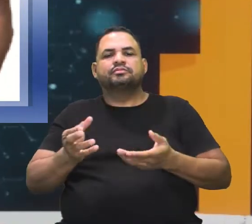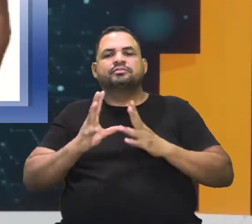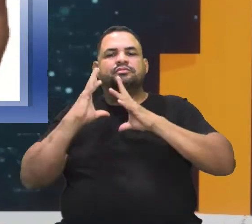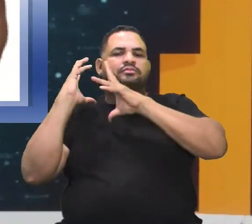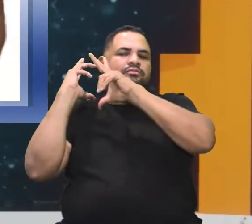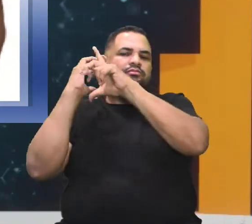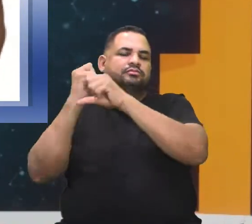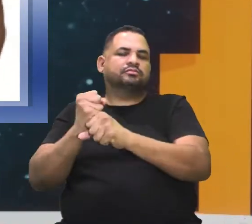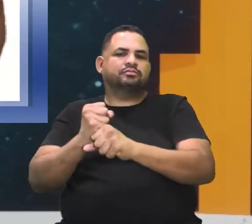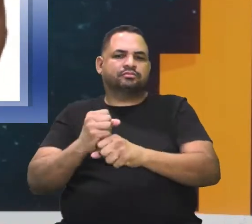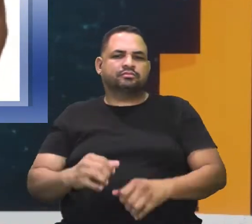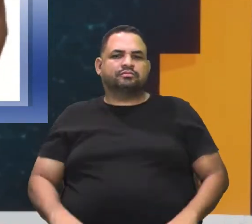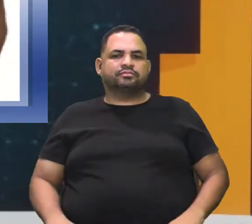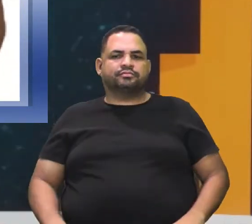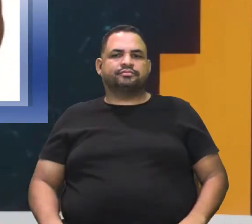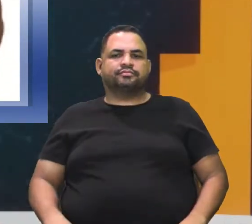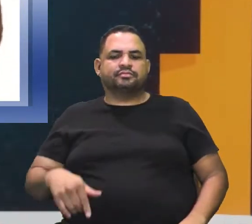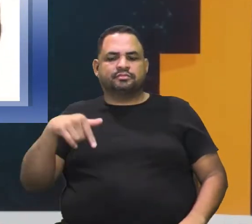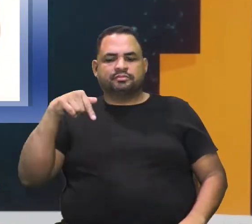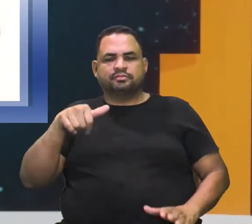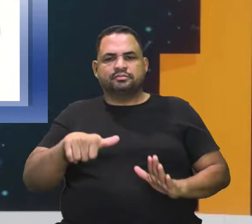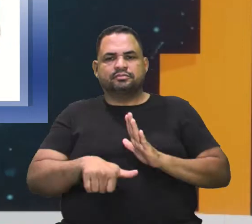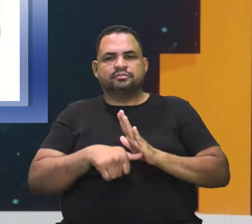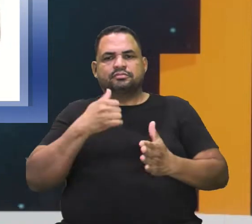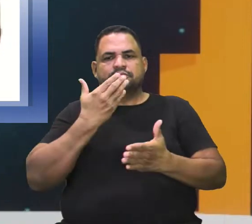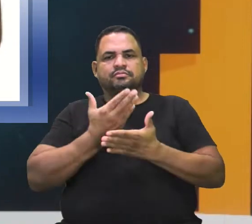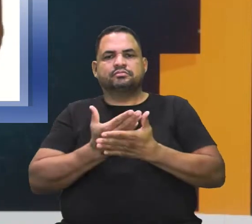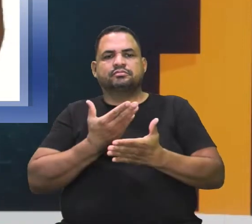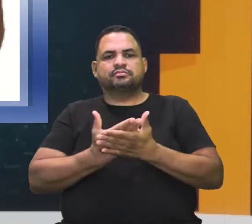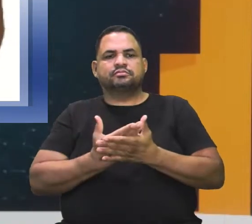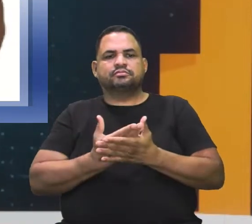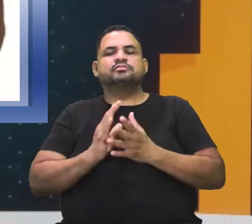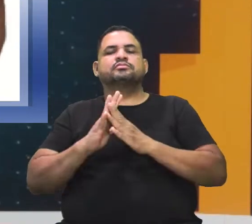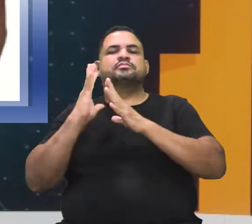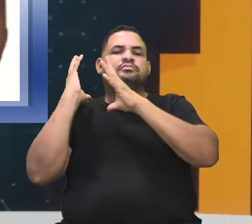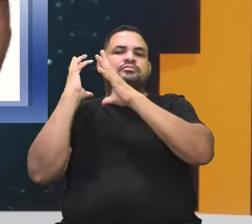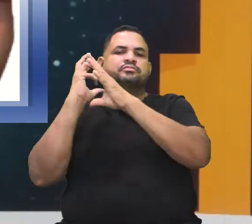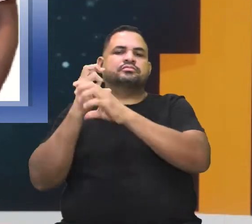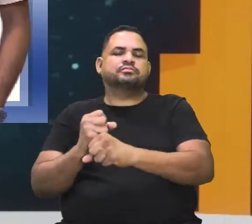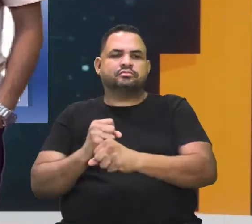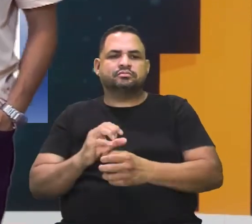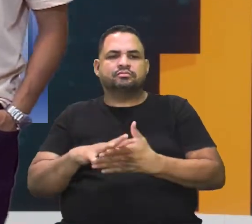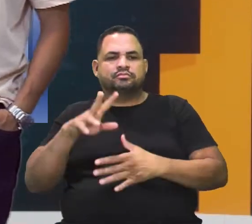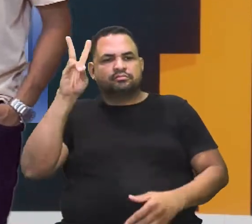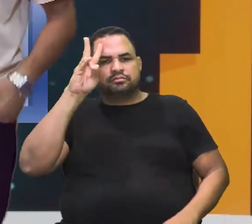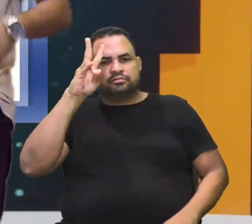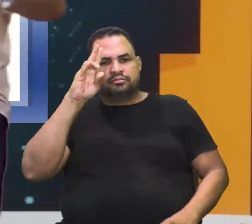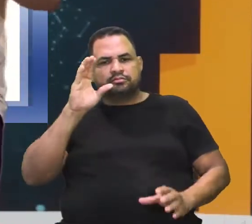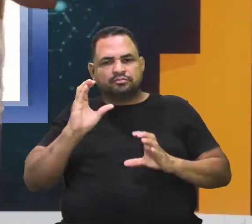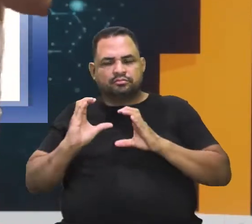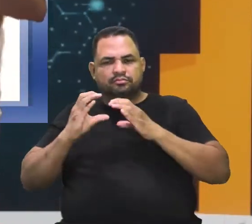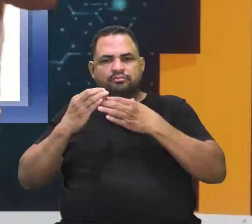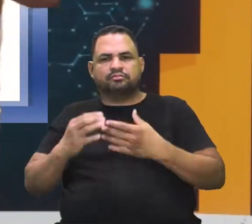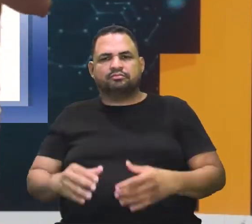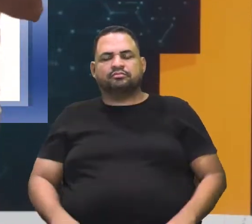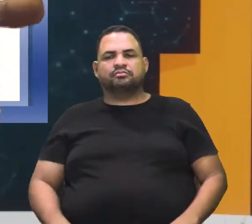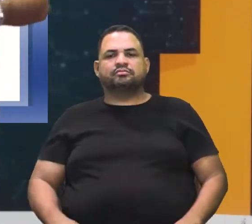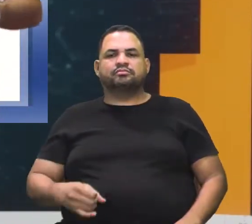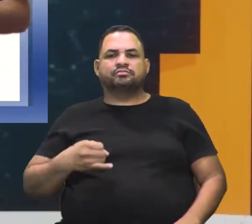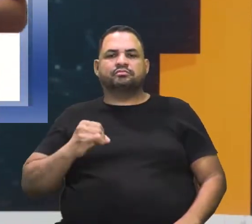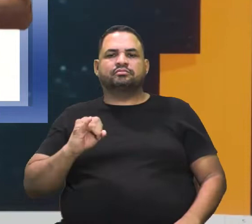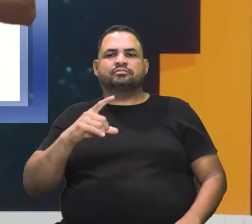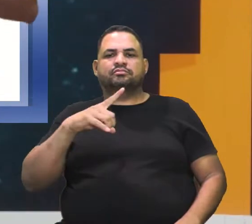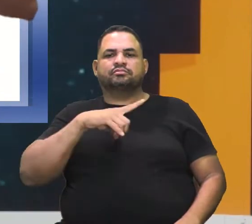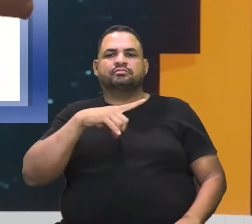propriedade, né? Toda. As Toda. 7 primeiras aulas, se não me falta a memória. São revisões e lembranças de conjuntos, né? Então, se